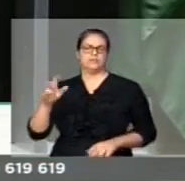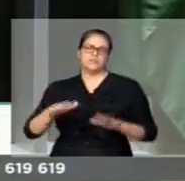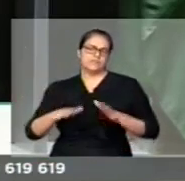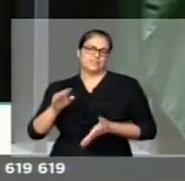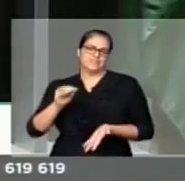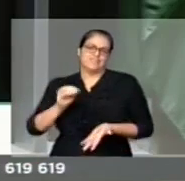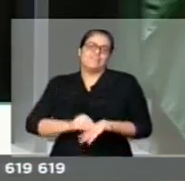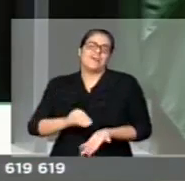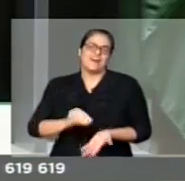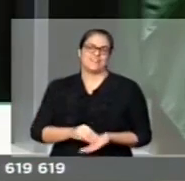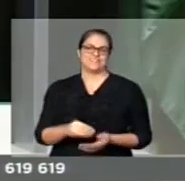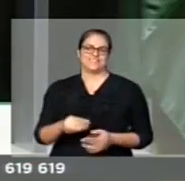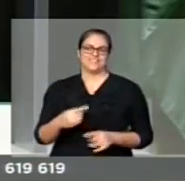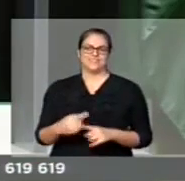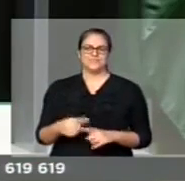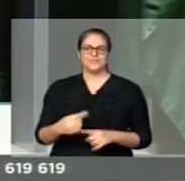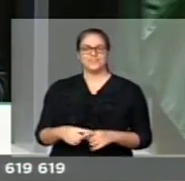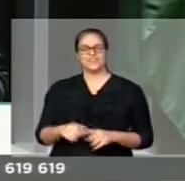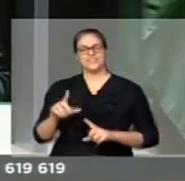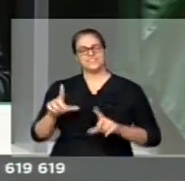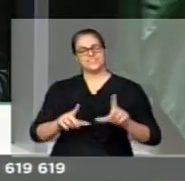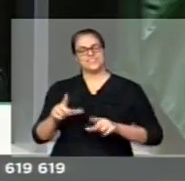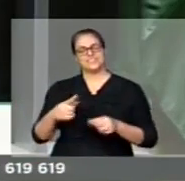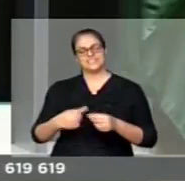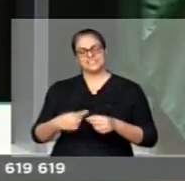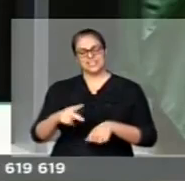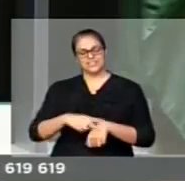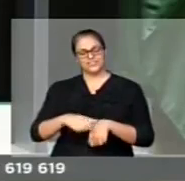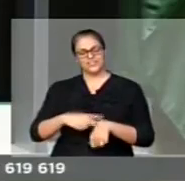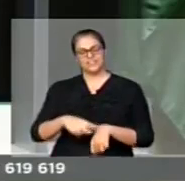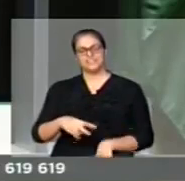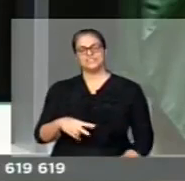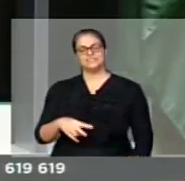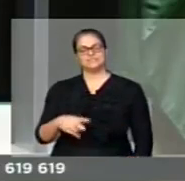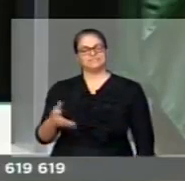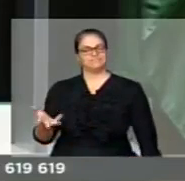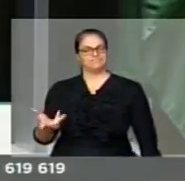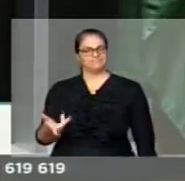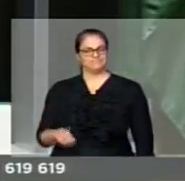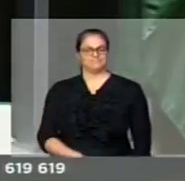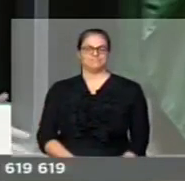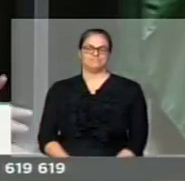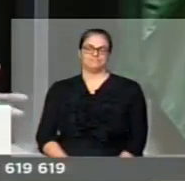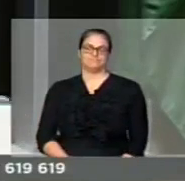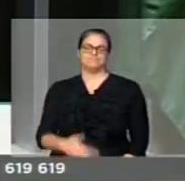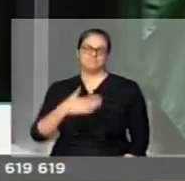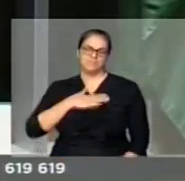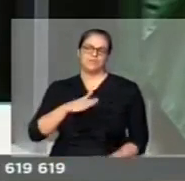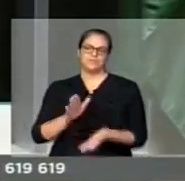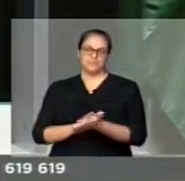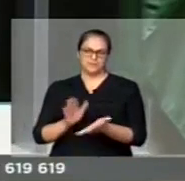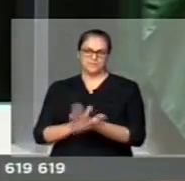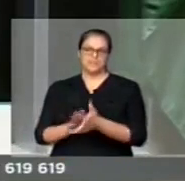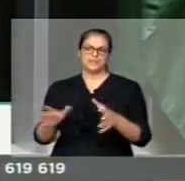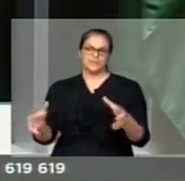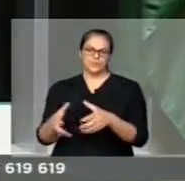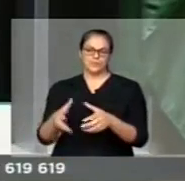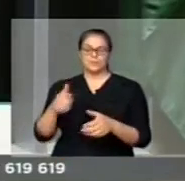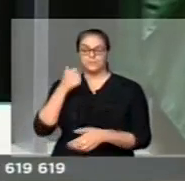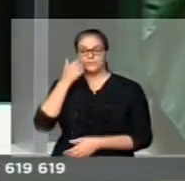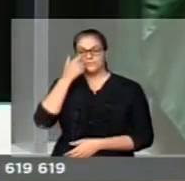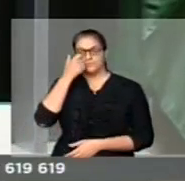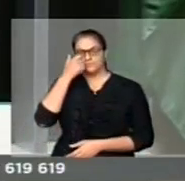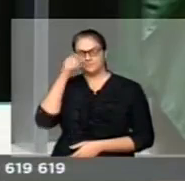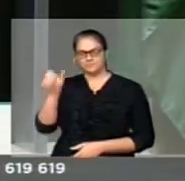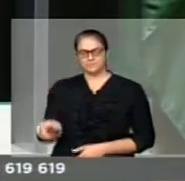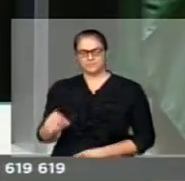não fosse a TV Cidade Verde. Por isso, rendo homenagem a todo o grupo na pessoa do Dr.